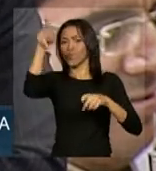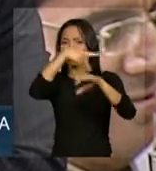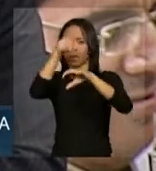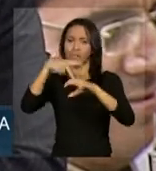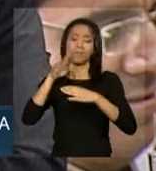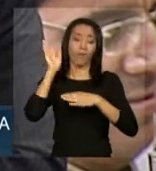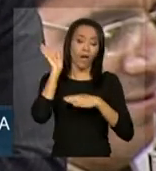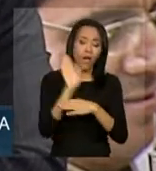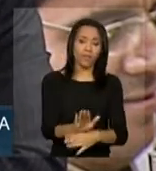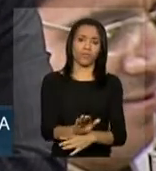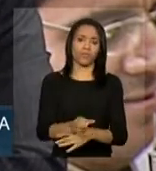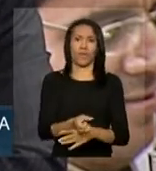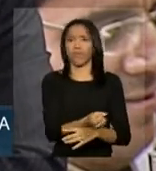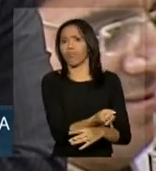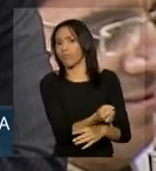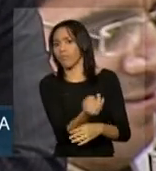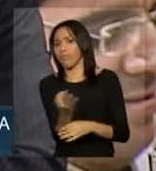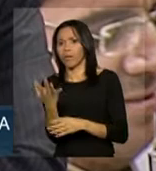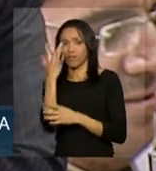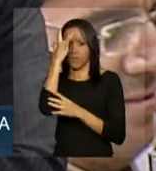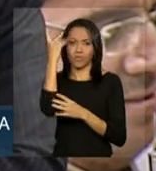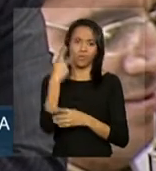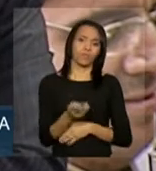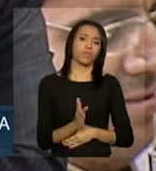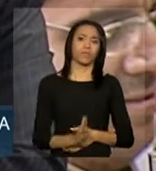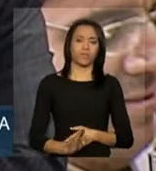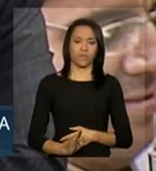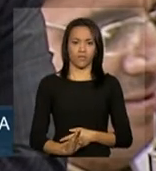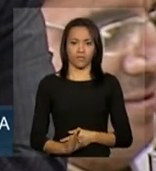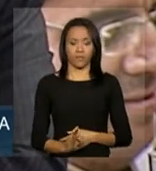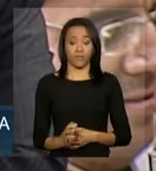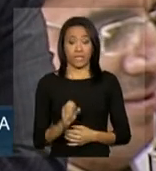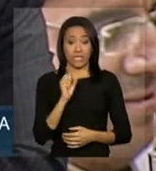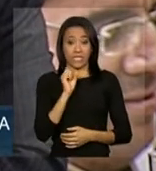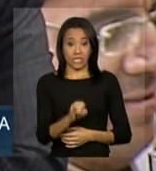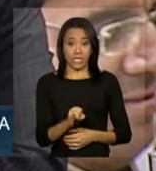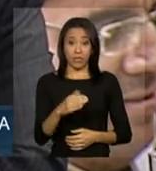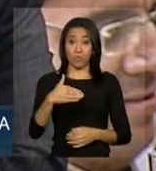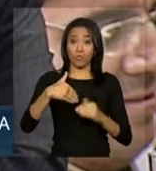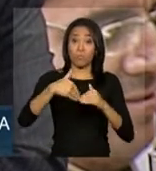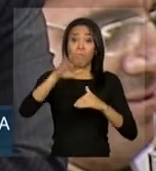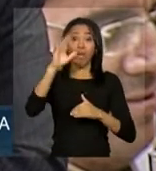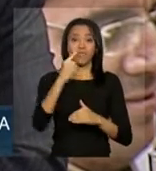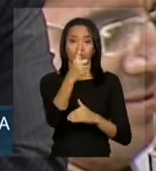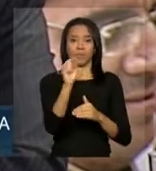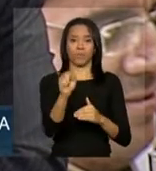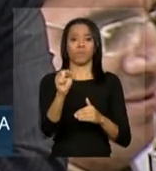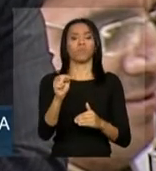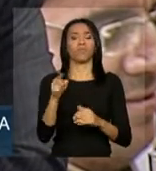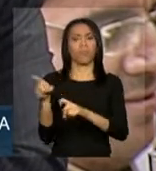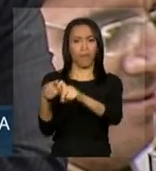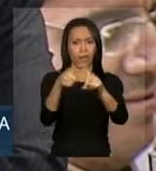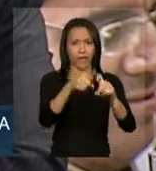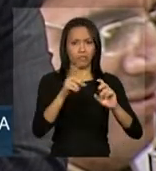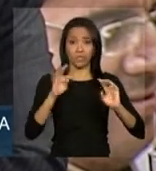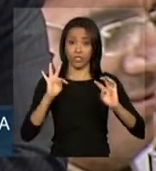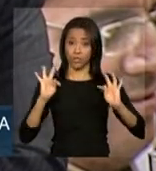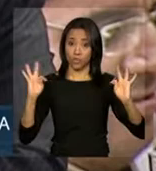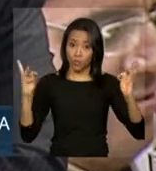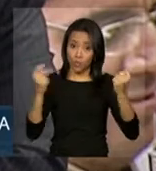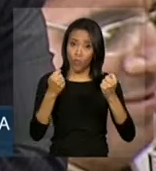brasileiros que estão esperando atendimento eh se os mais de 1000 médicos se todos eles